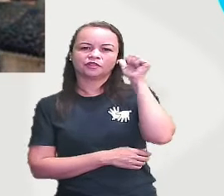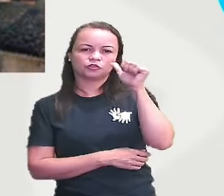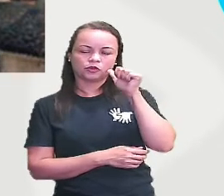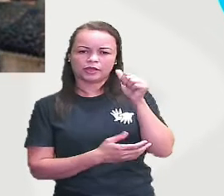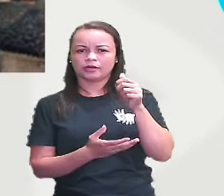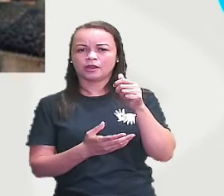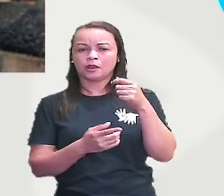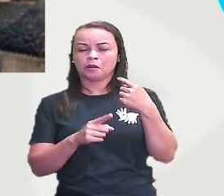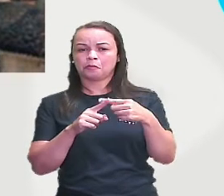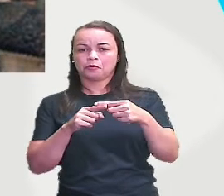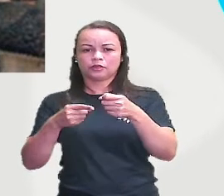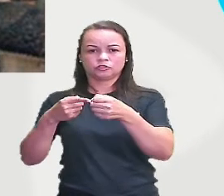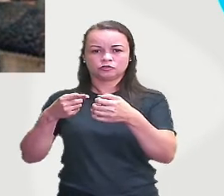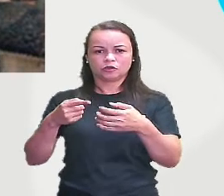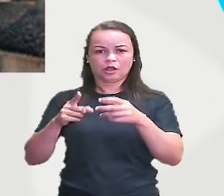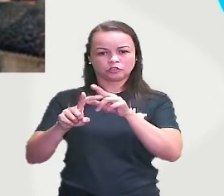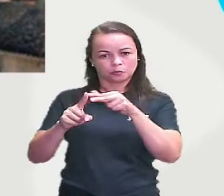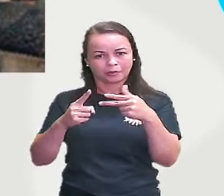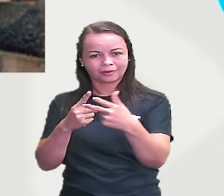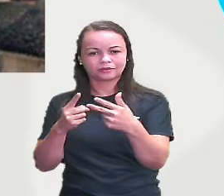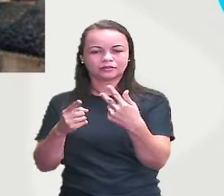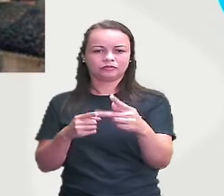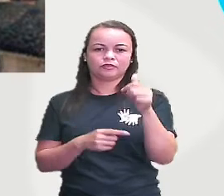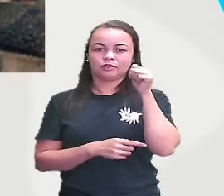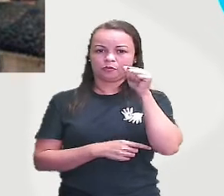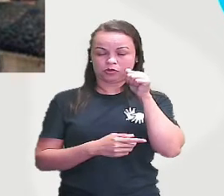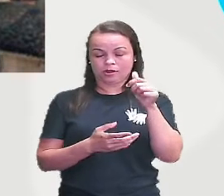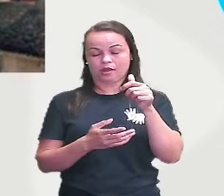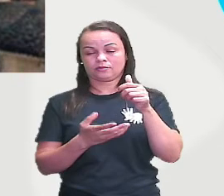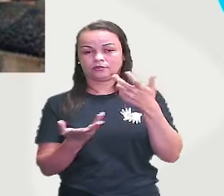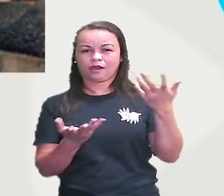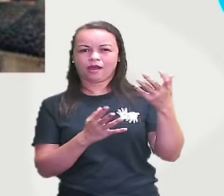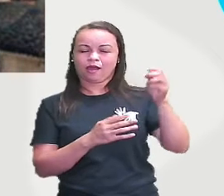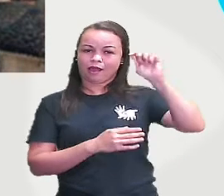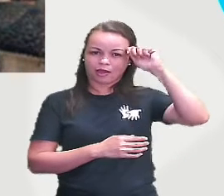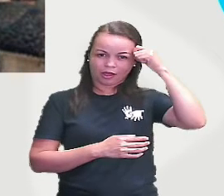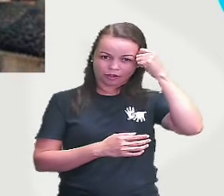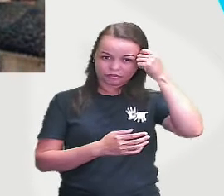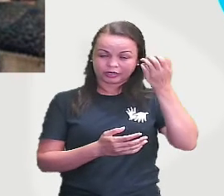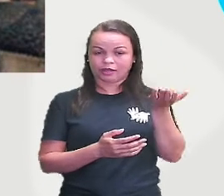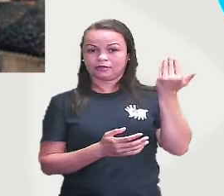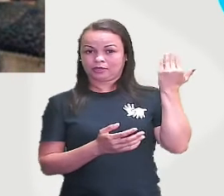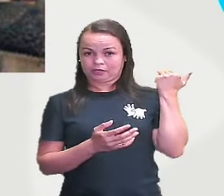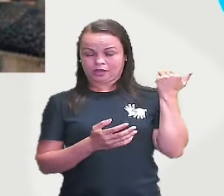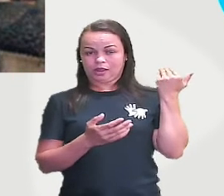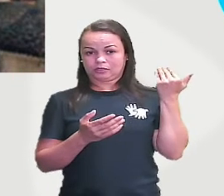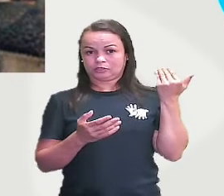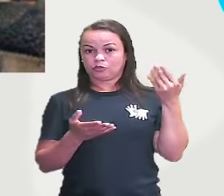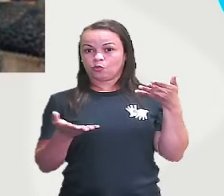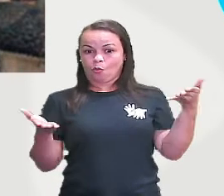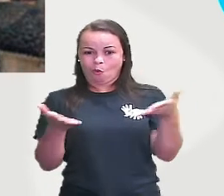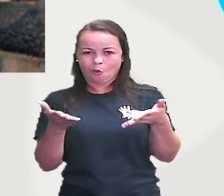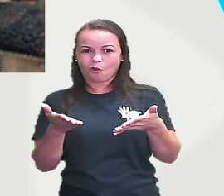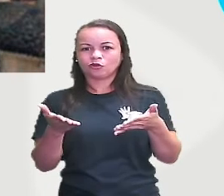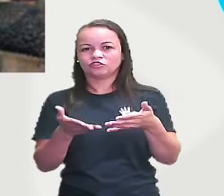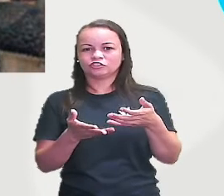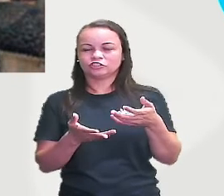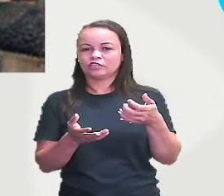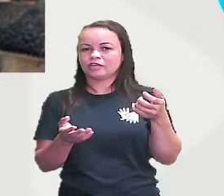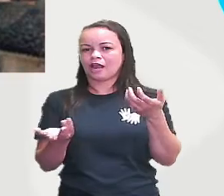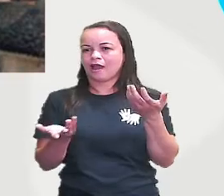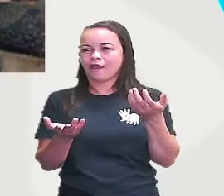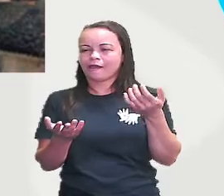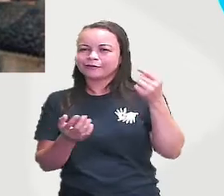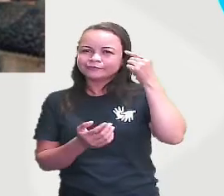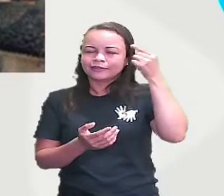perspectiva de mulher, né, a ideia de mulher que se tinha em África, nessa antiga África, é diferente da ideia de mulher que nós temos hoje em dia, né? As